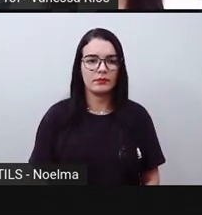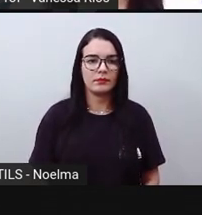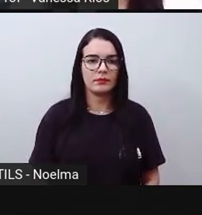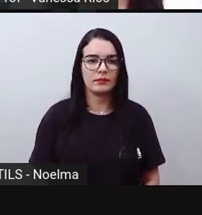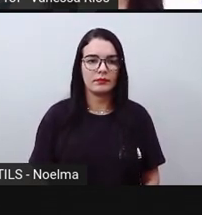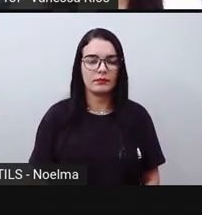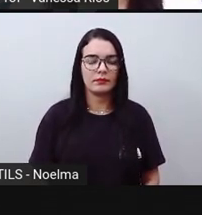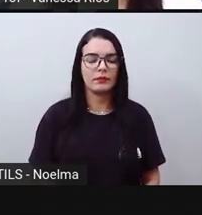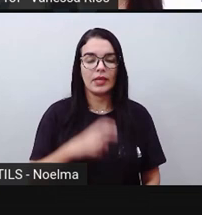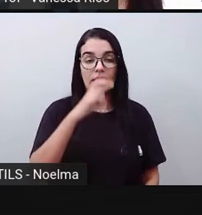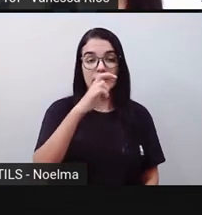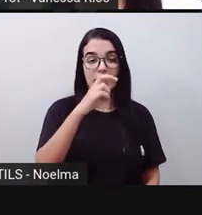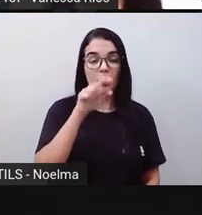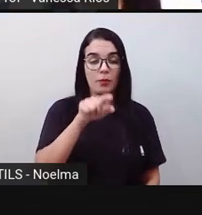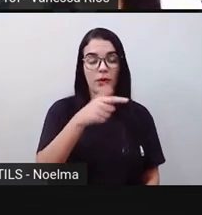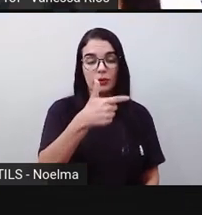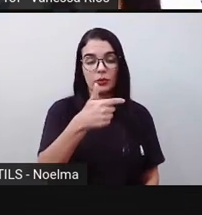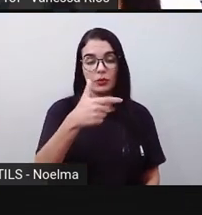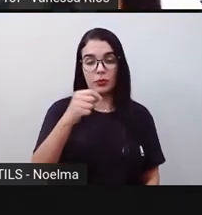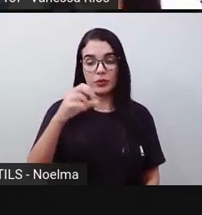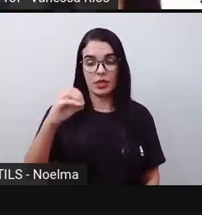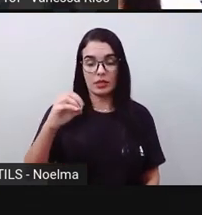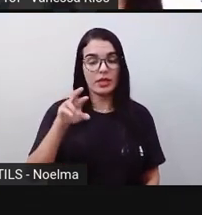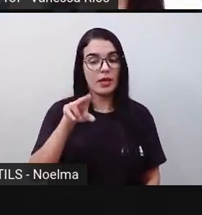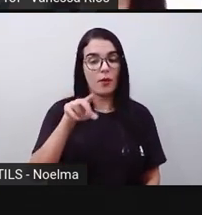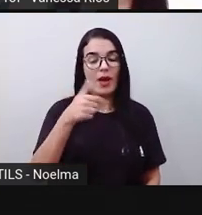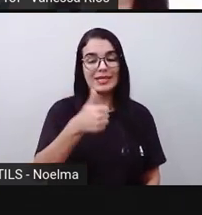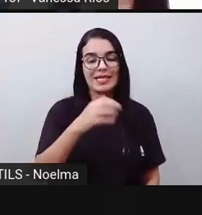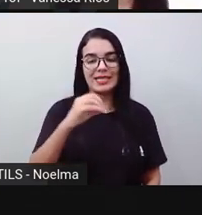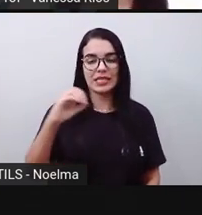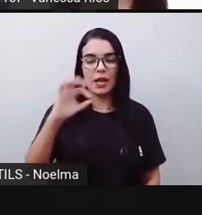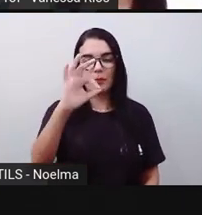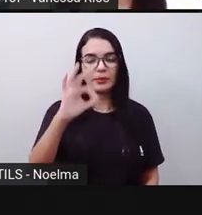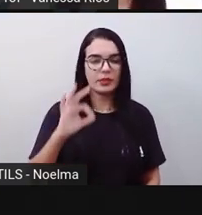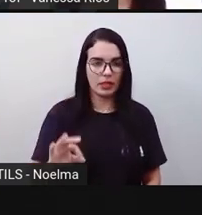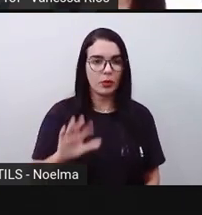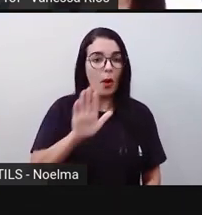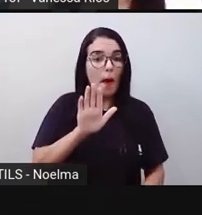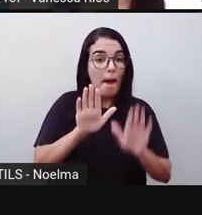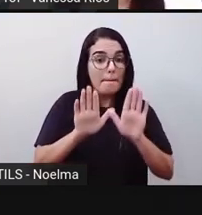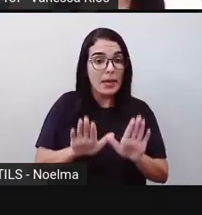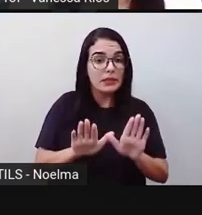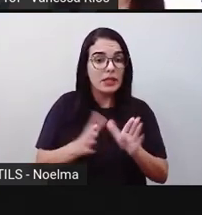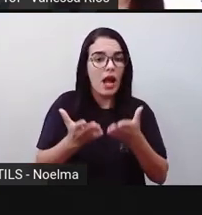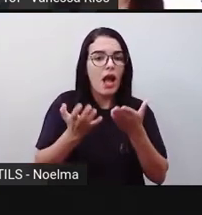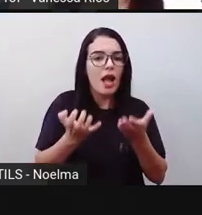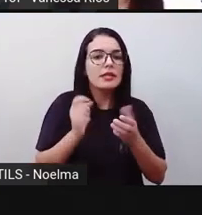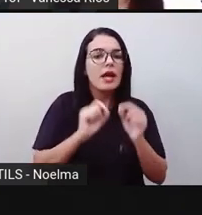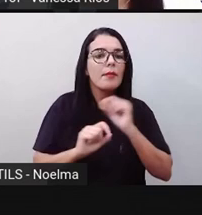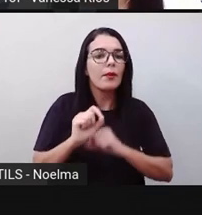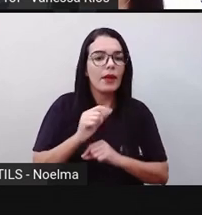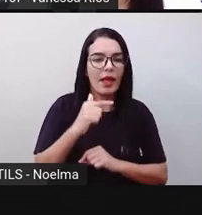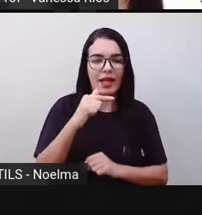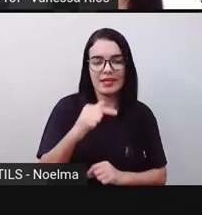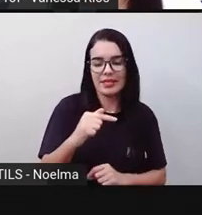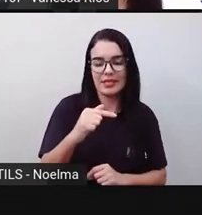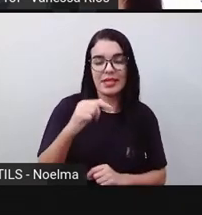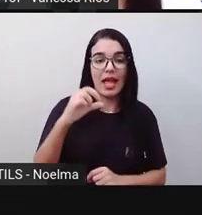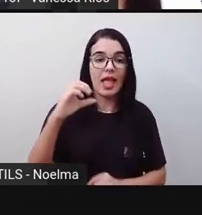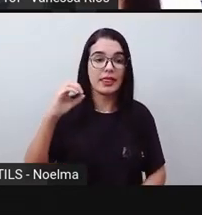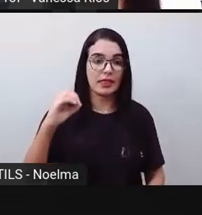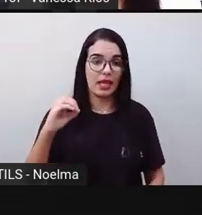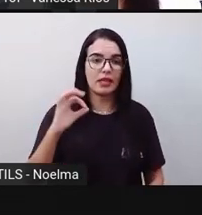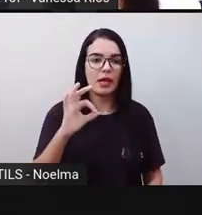5.200 equivale ao valor de 100%. Mas a gente quer saber, né, o número, o valor correspondente